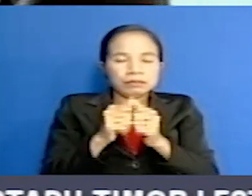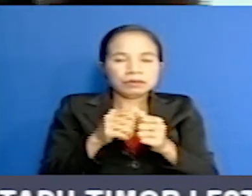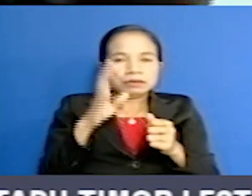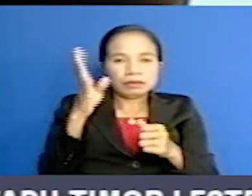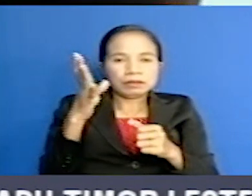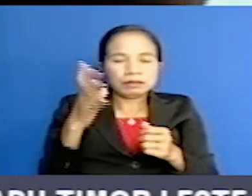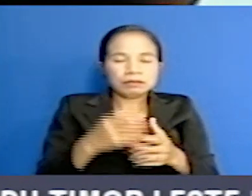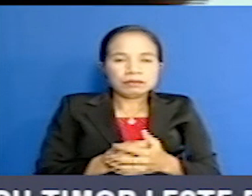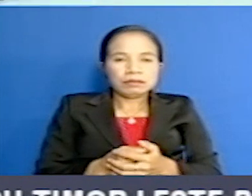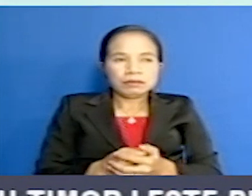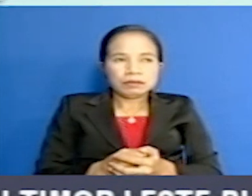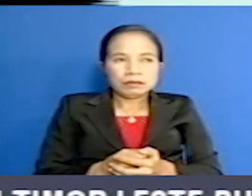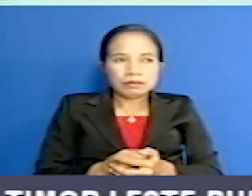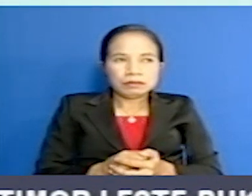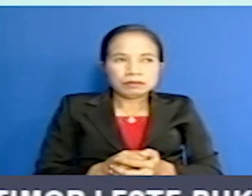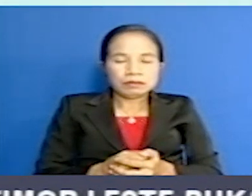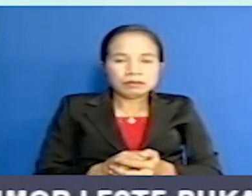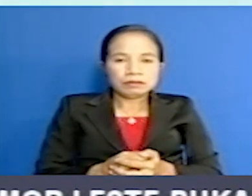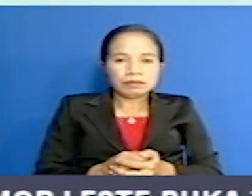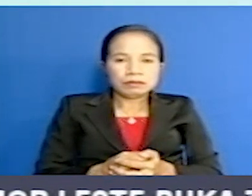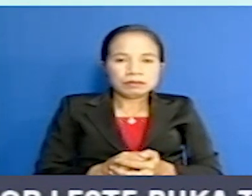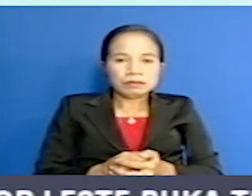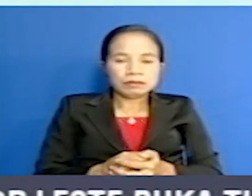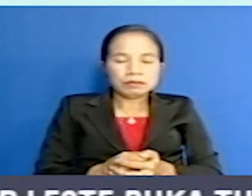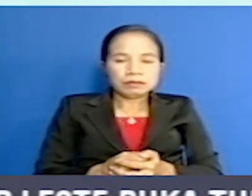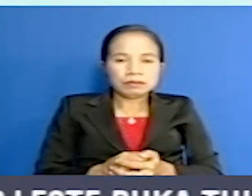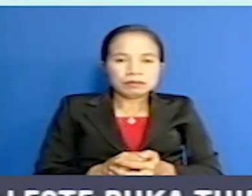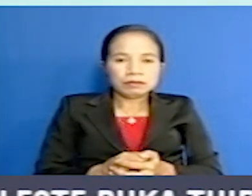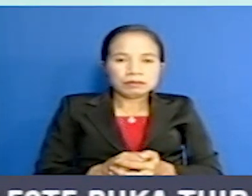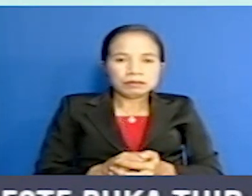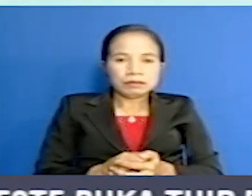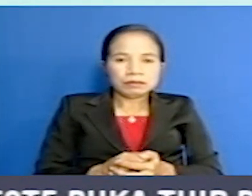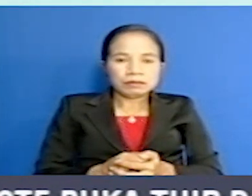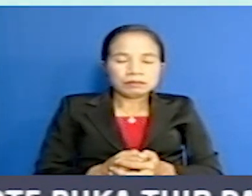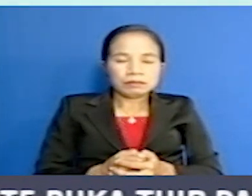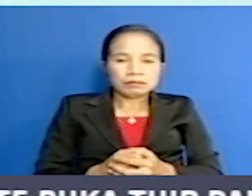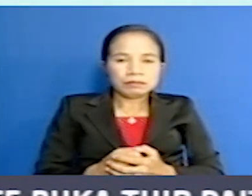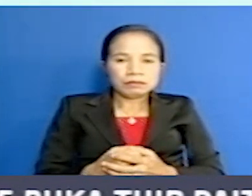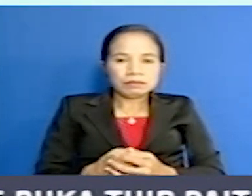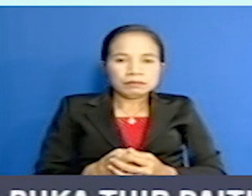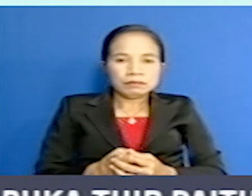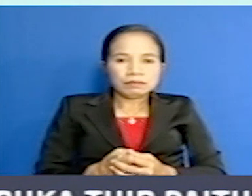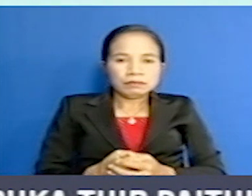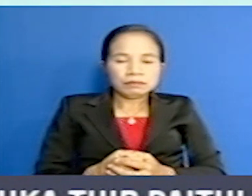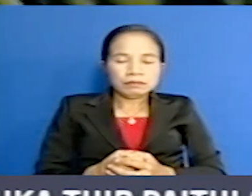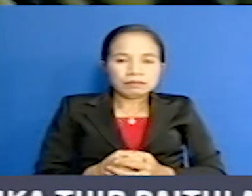faze ne tum to i dene bema kita dehan ita bene to ona hene ita